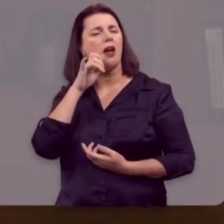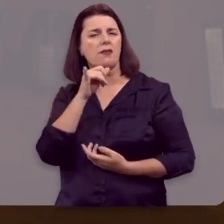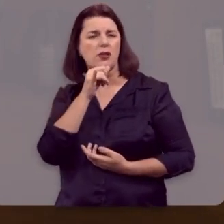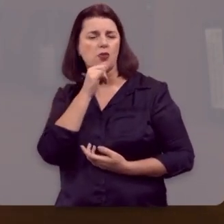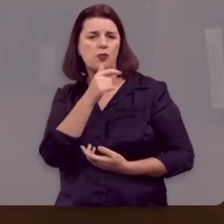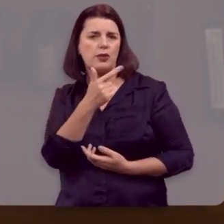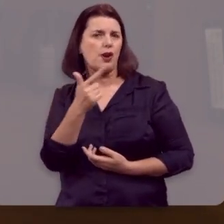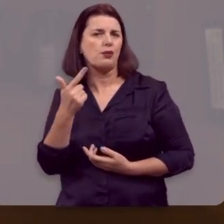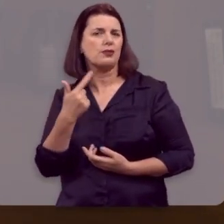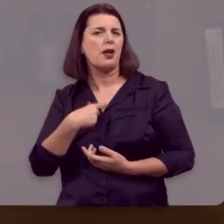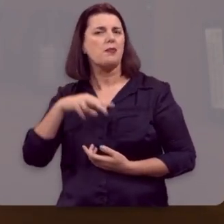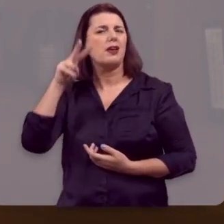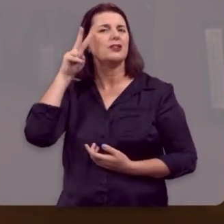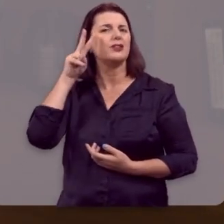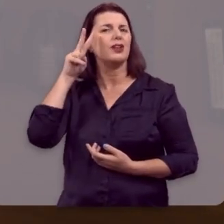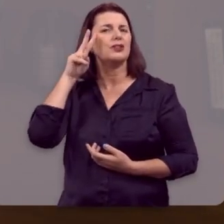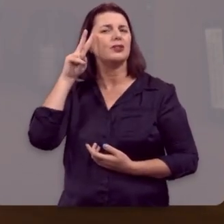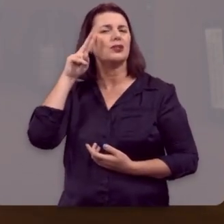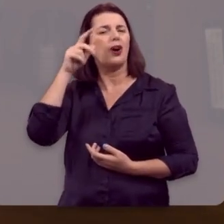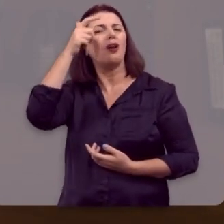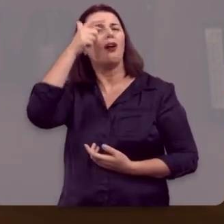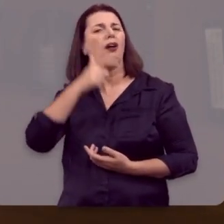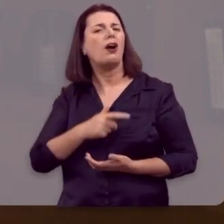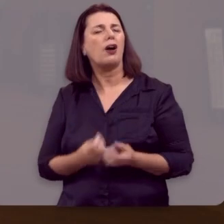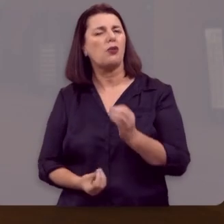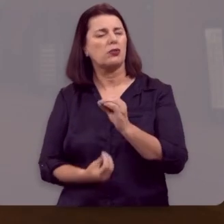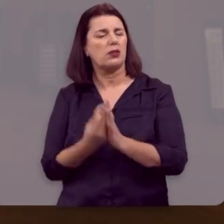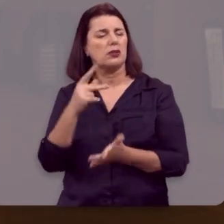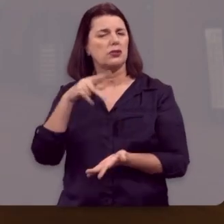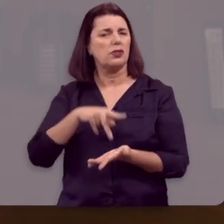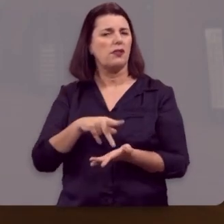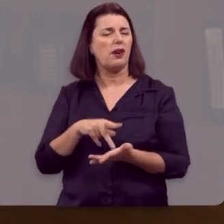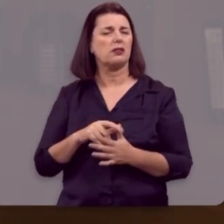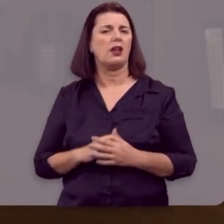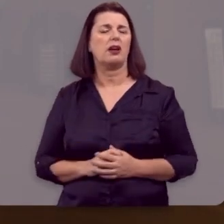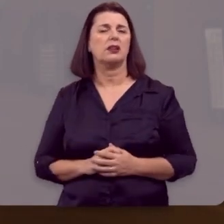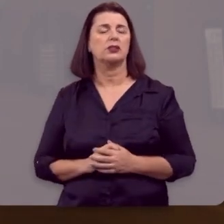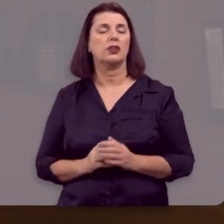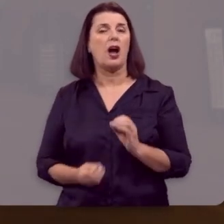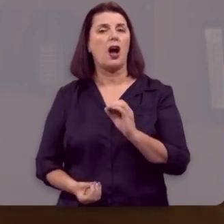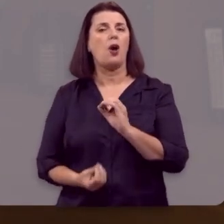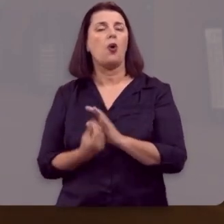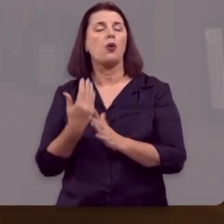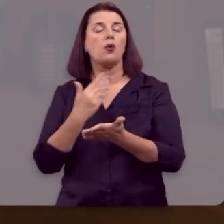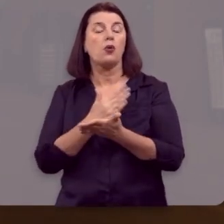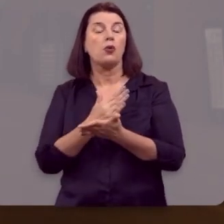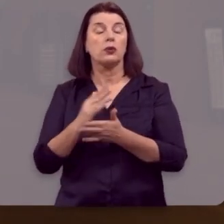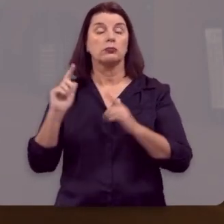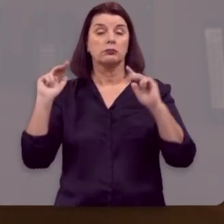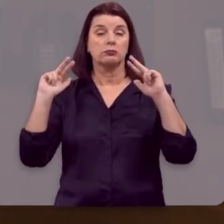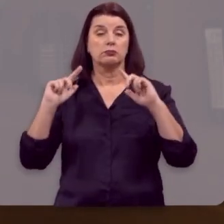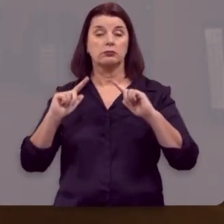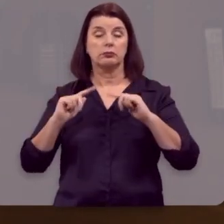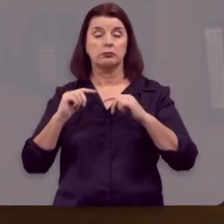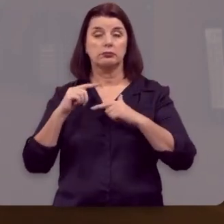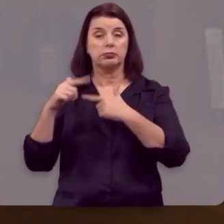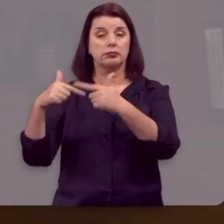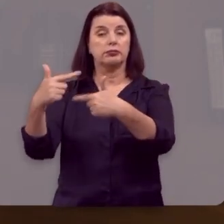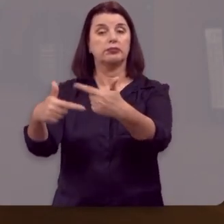mito, mas seres históricos, personalidades reais, de onde procedeu toda a raça